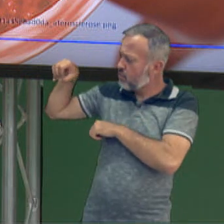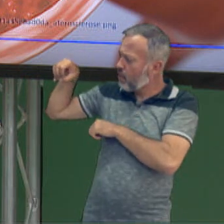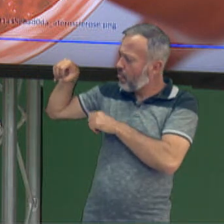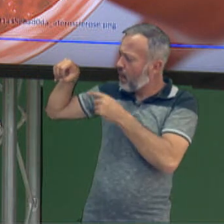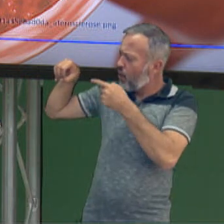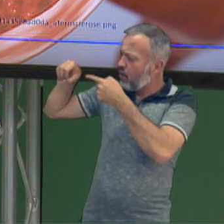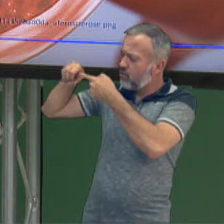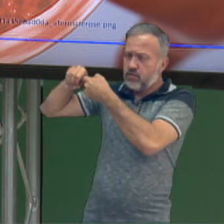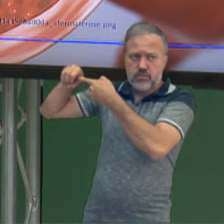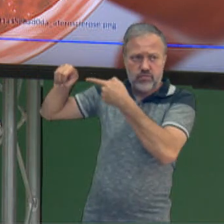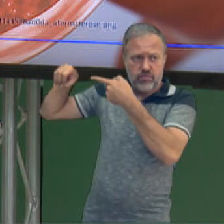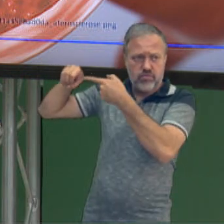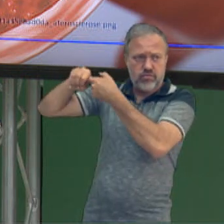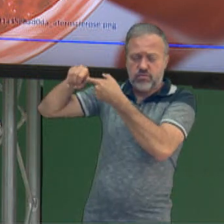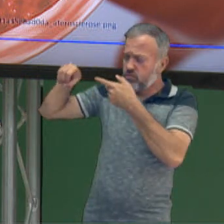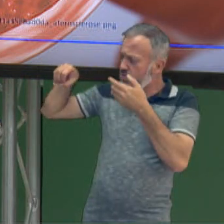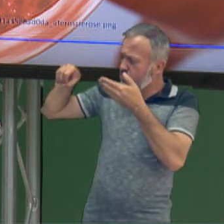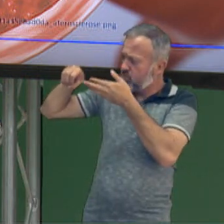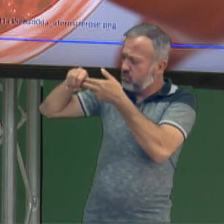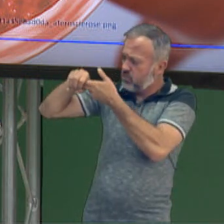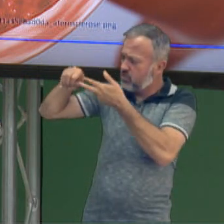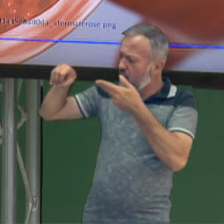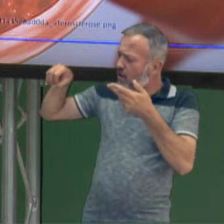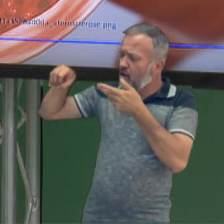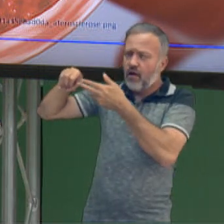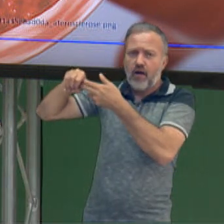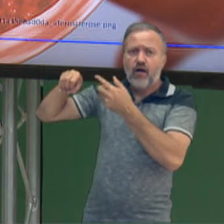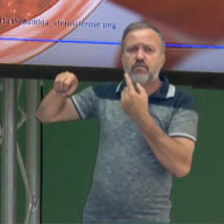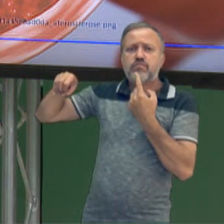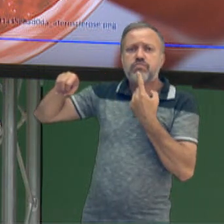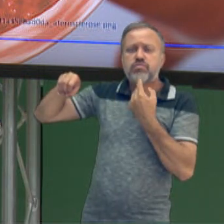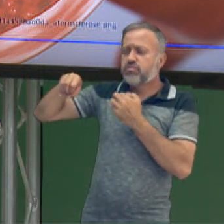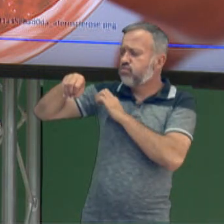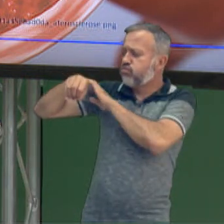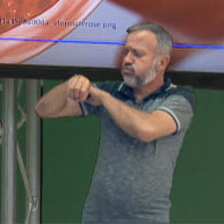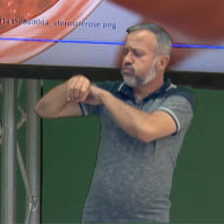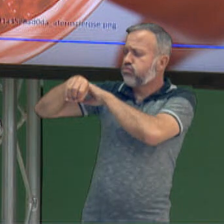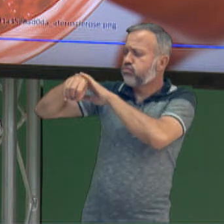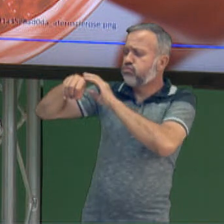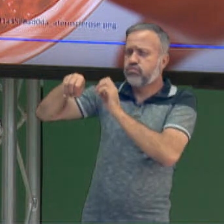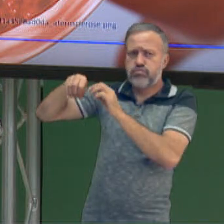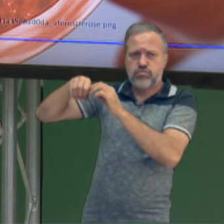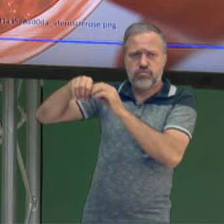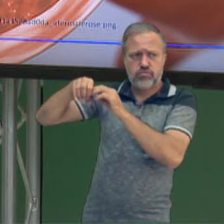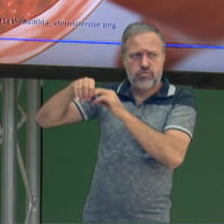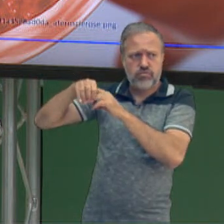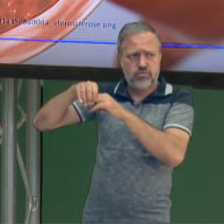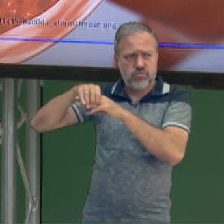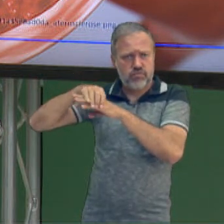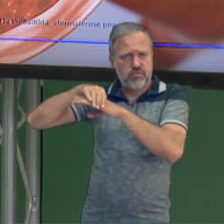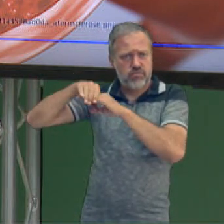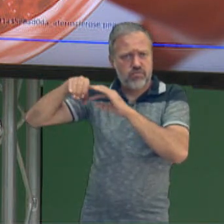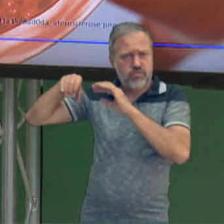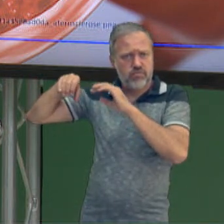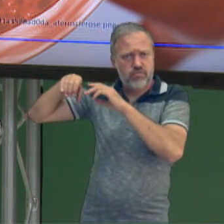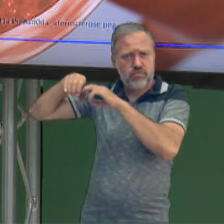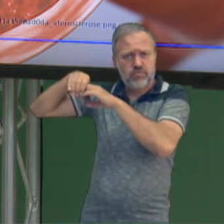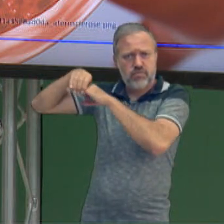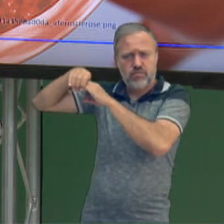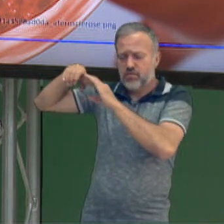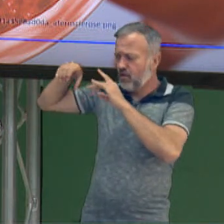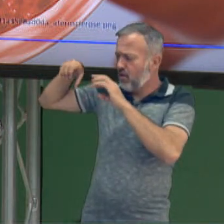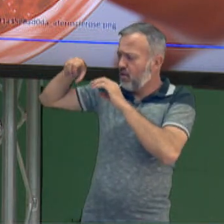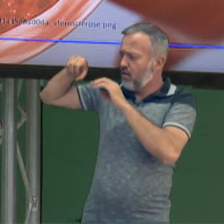ali limpinha, sem gordura. A quantidade de sangue que vai passar ali é a quantidade de sangue do corpo da pessoa, o dia inteiro trabalhando, né? Quando